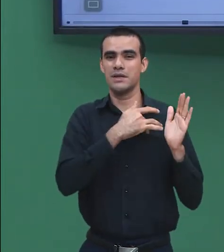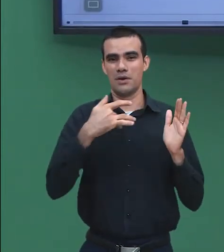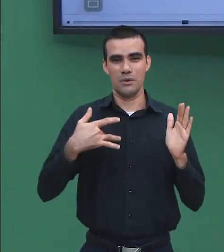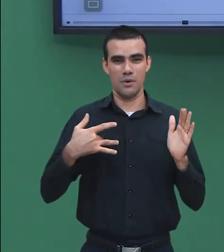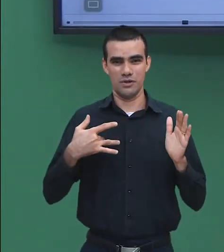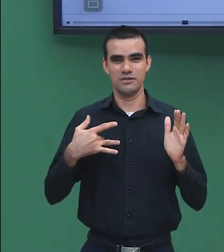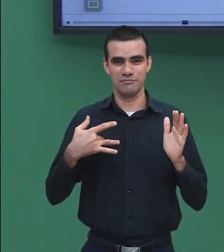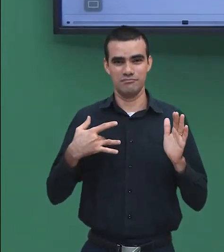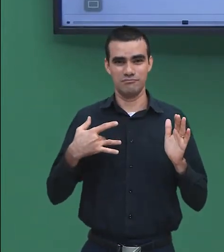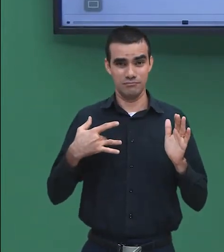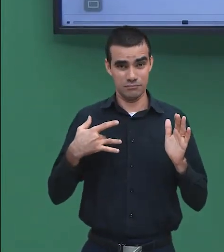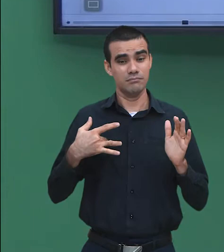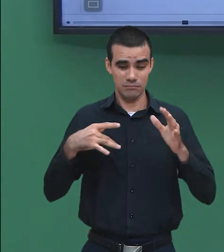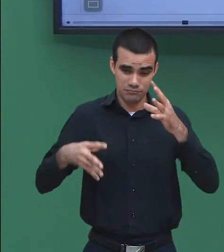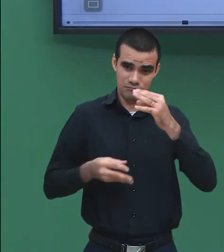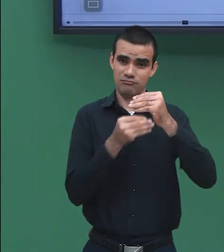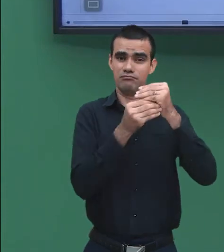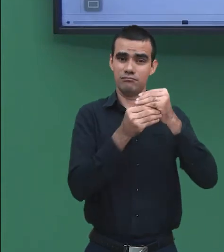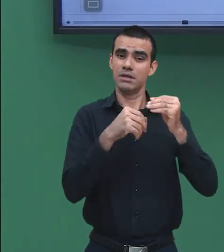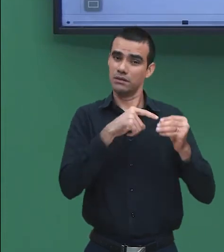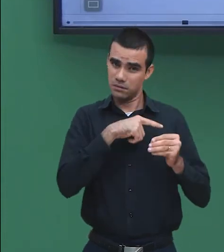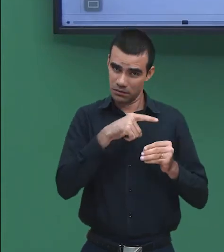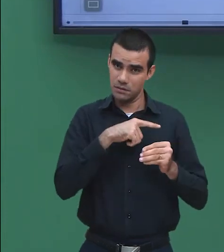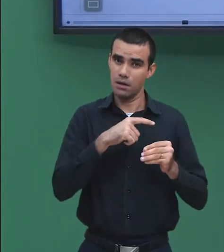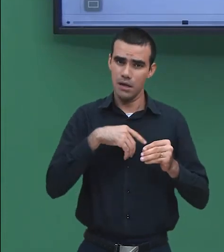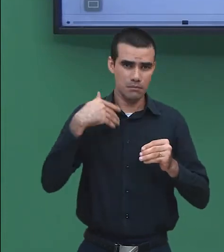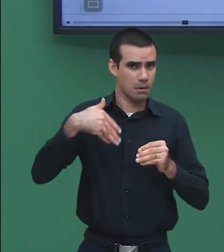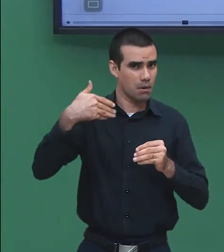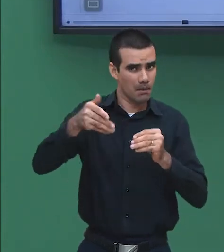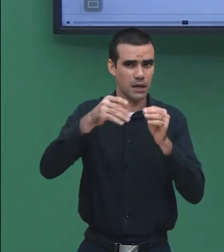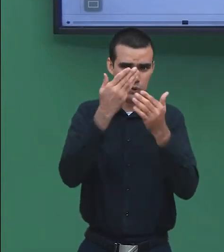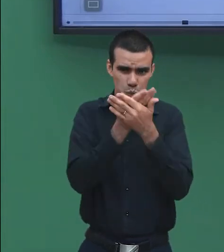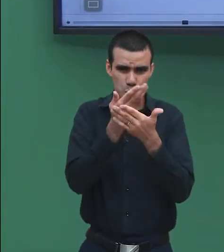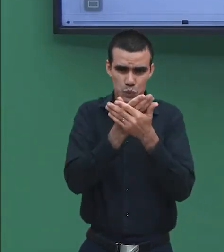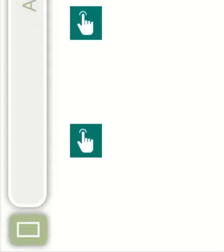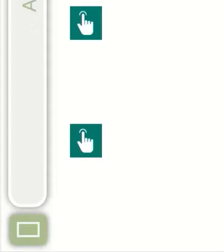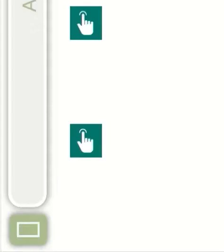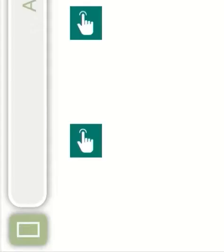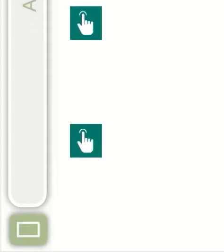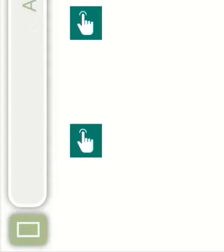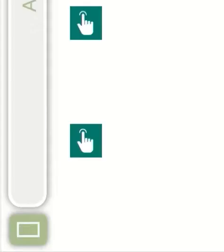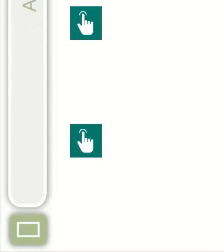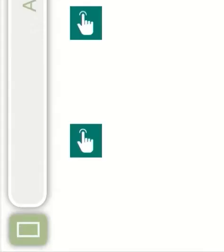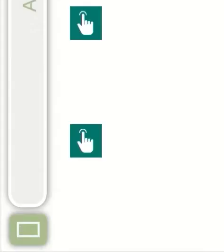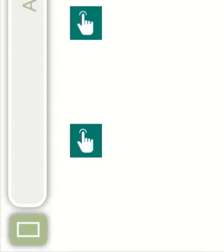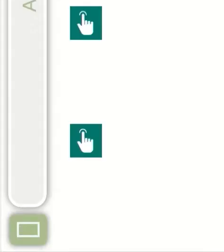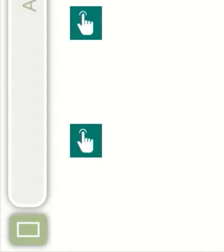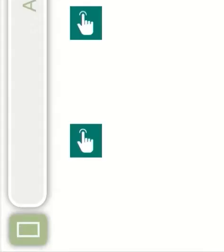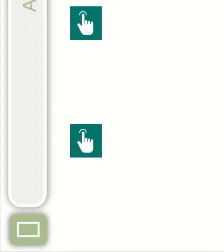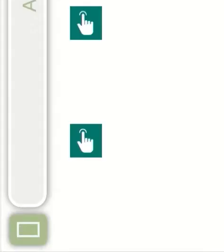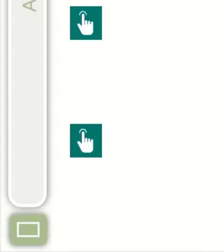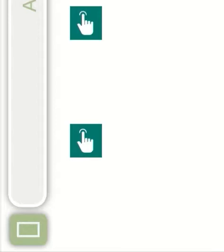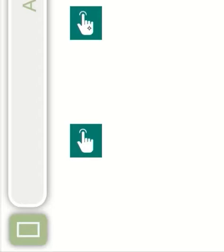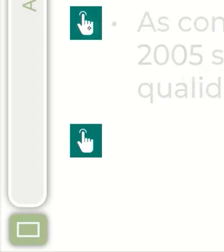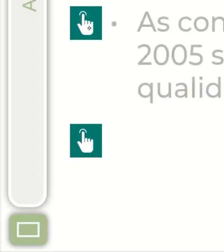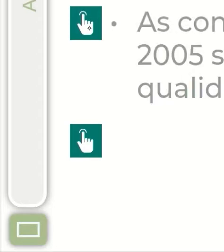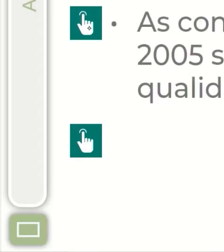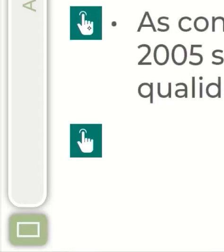e espiritualidade. Isso tem avançado muito nos últimos anos. Também a